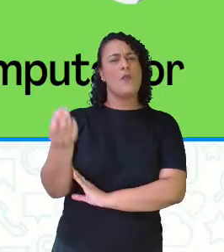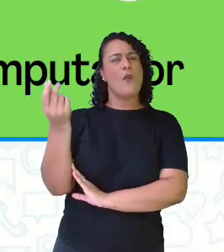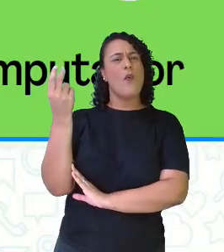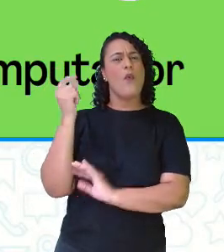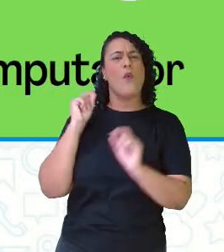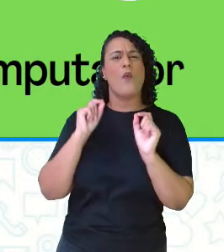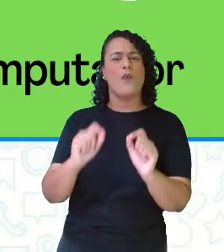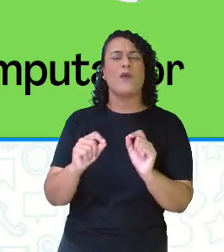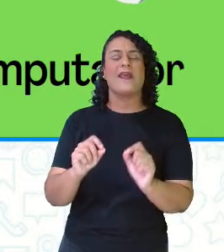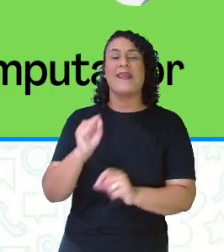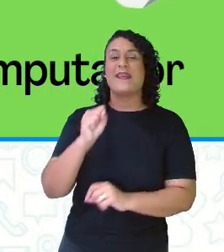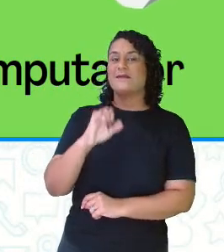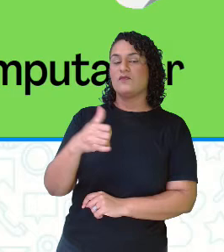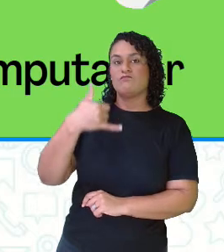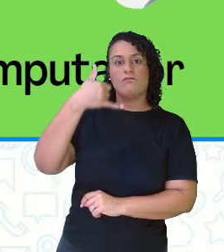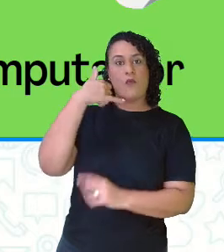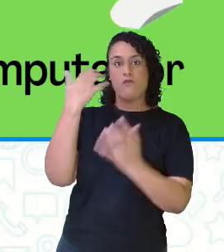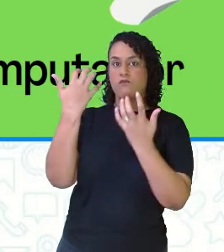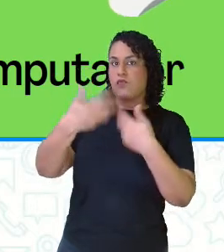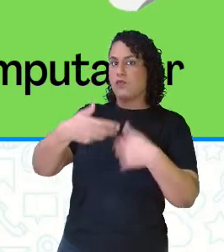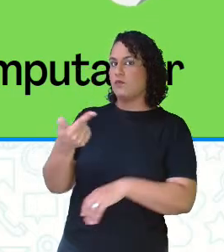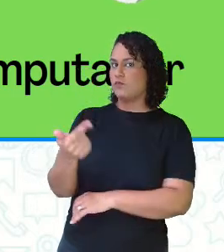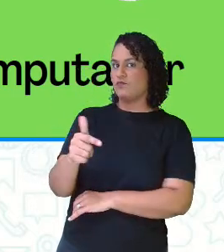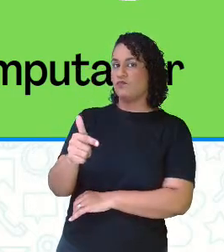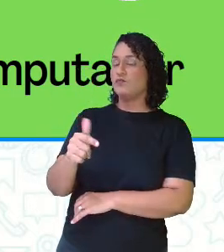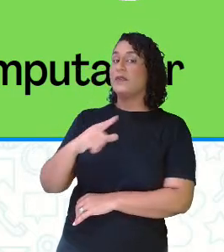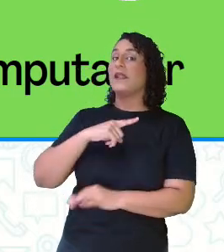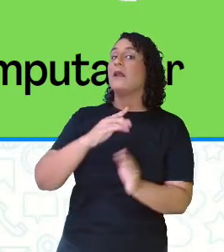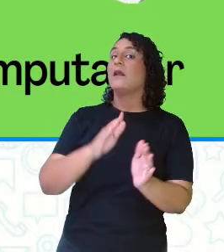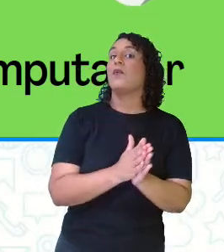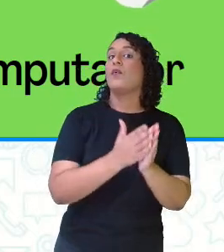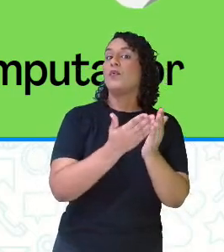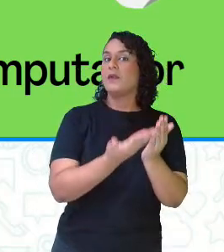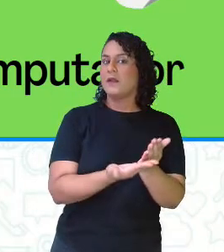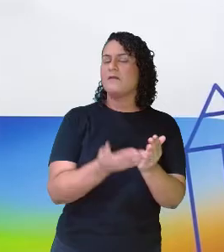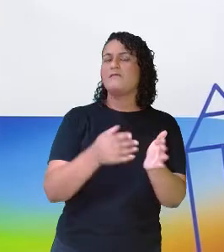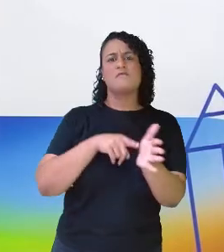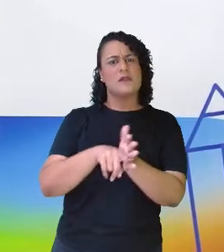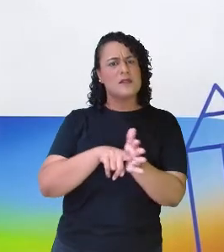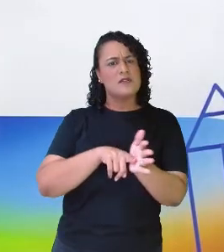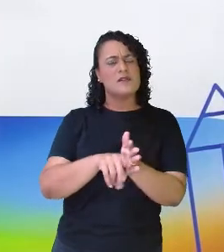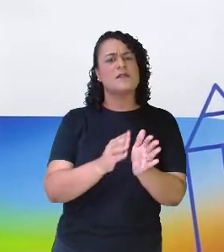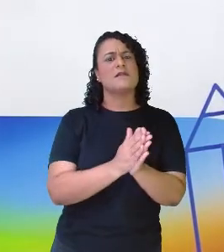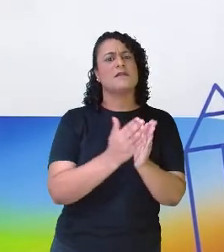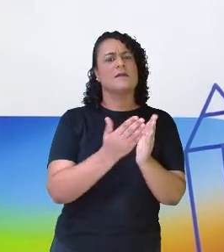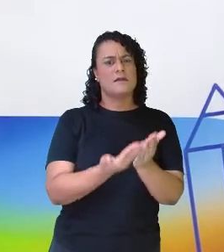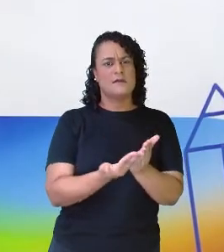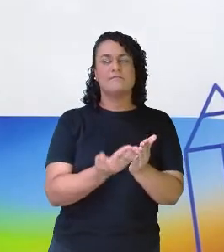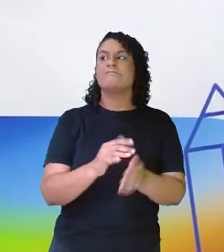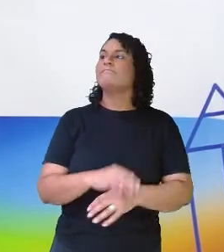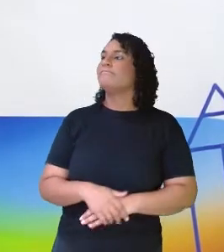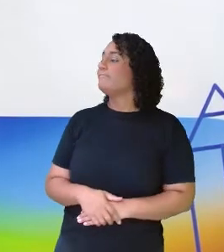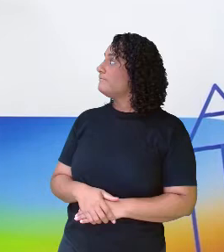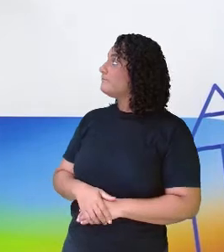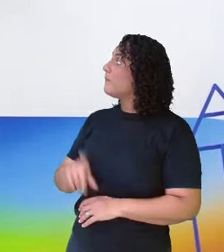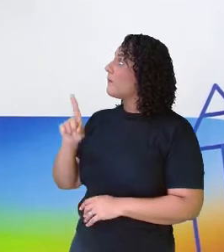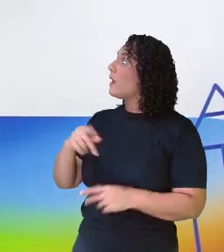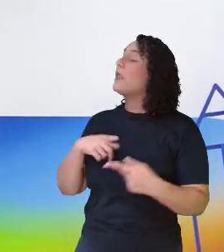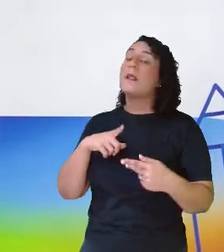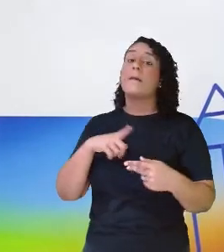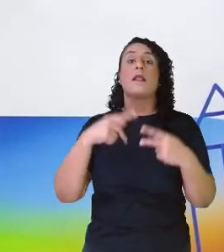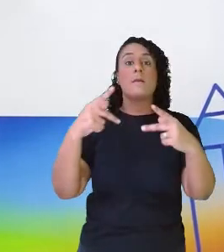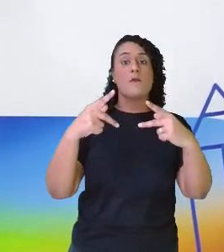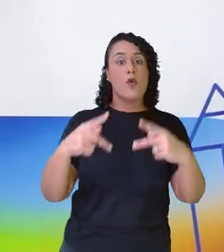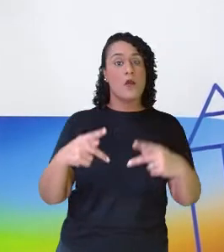telefone não funcionar, a gente tem o quê? Tem o livro, pesquisa no livro. Até tem programas no